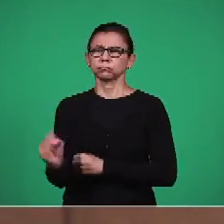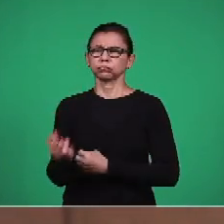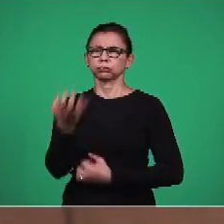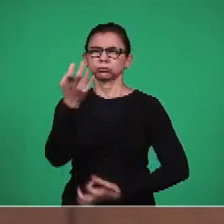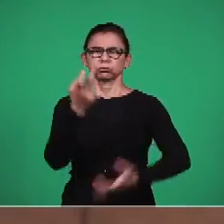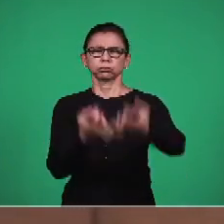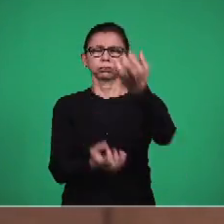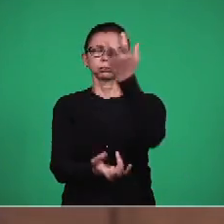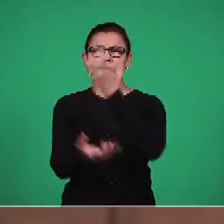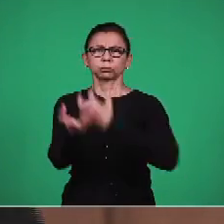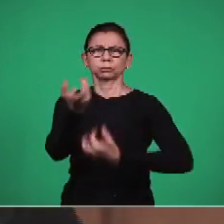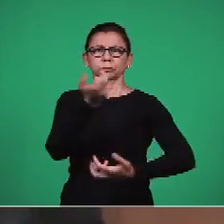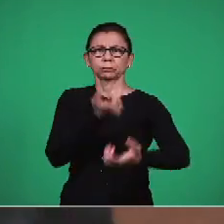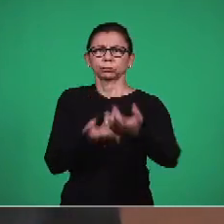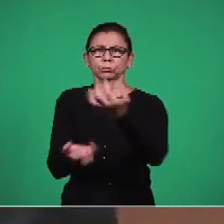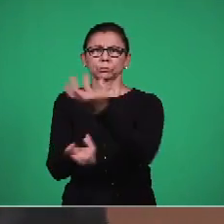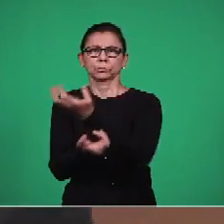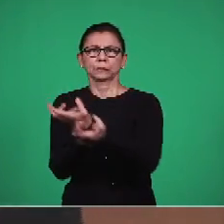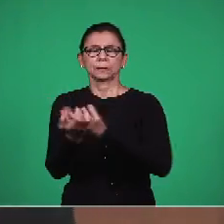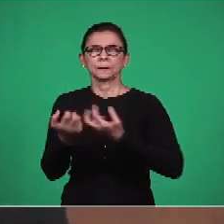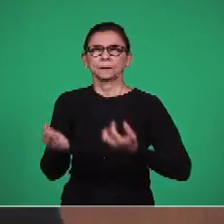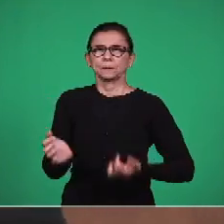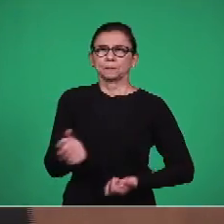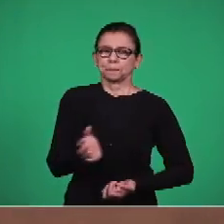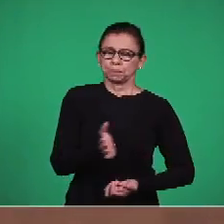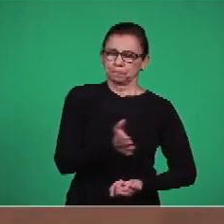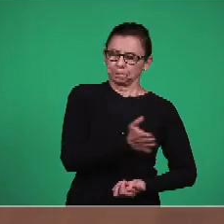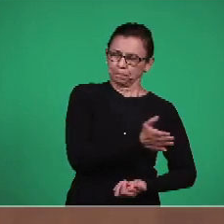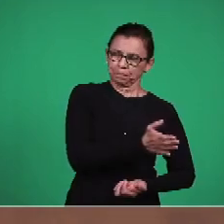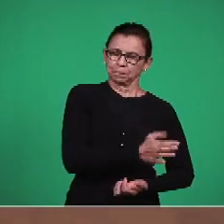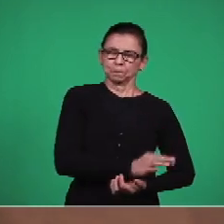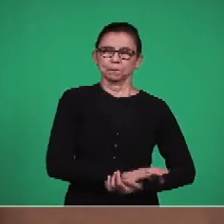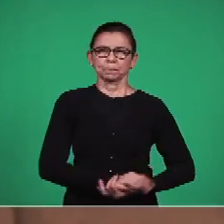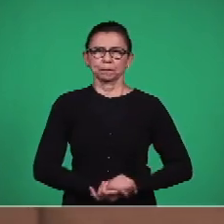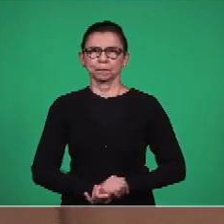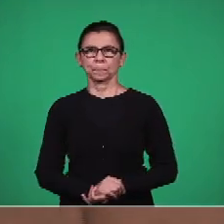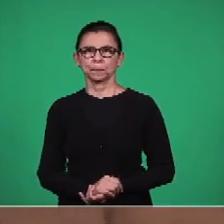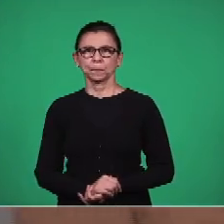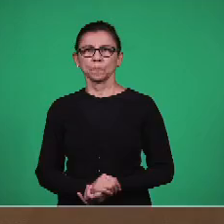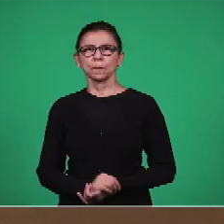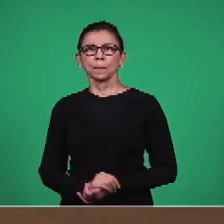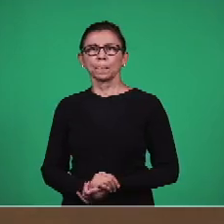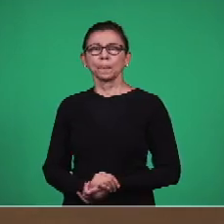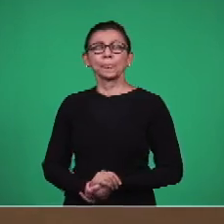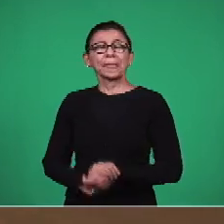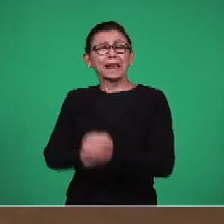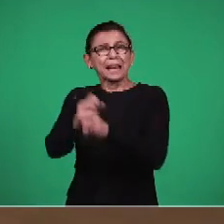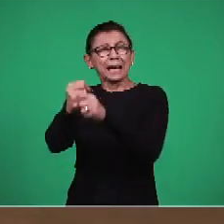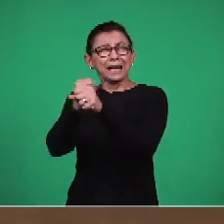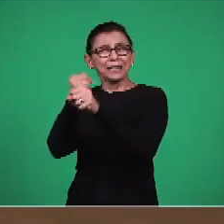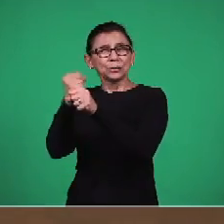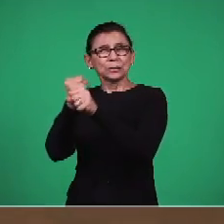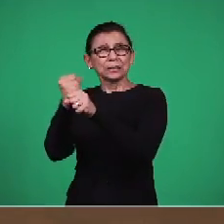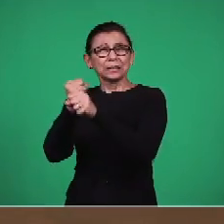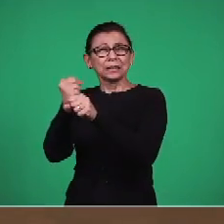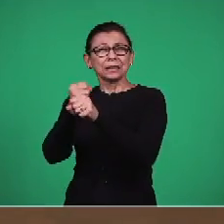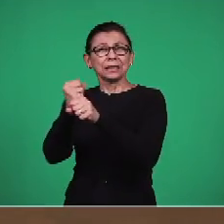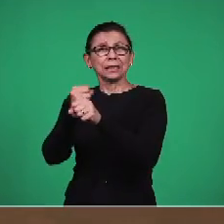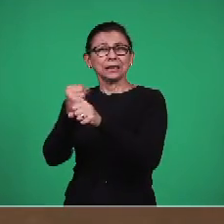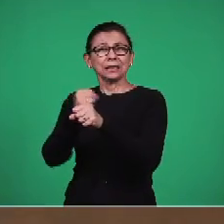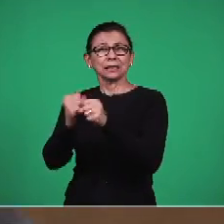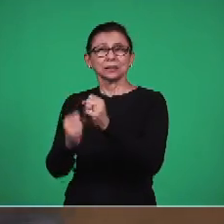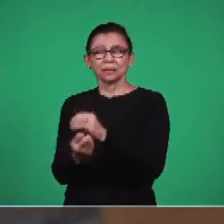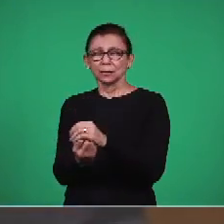agora. Então, veja só. E aquilo que você leva anos para criar, para fazer,